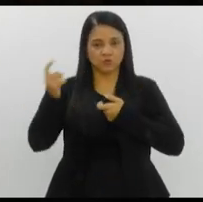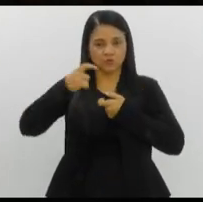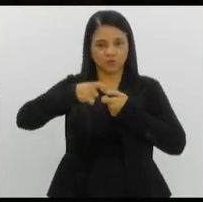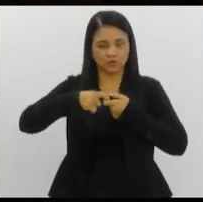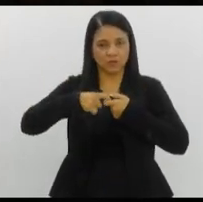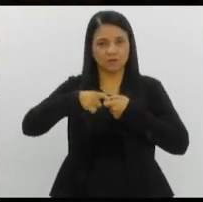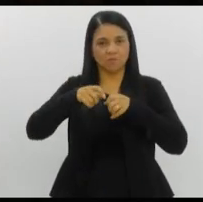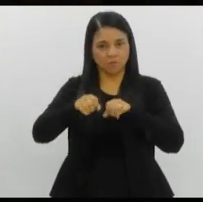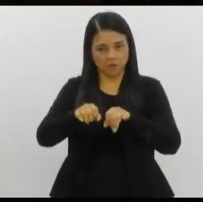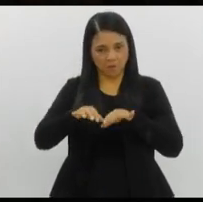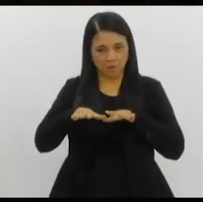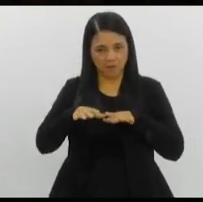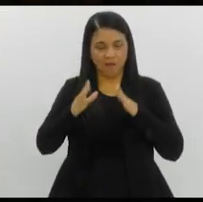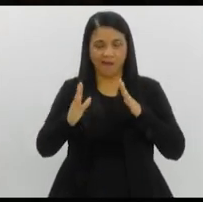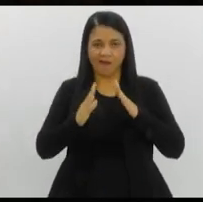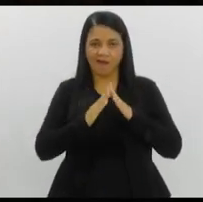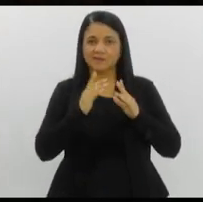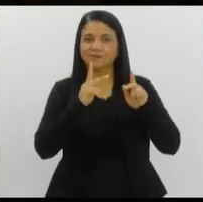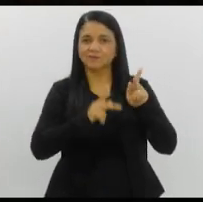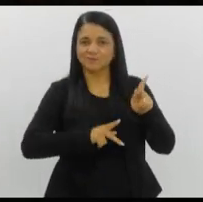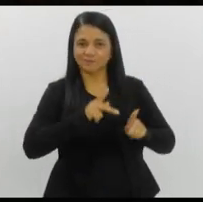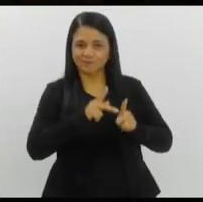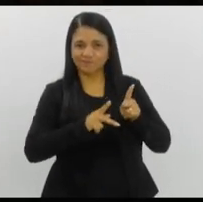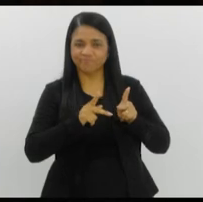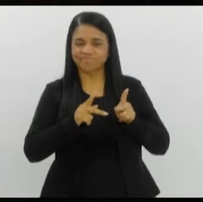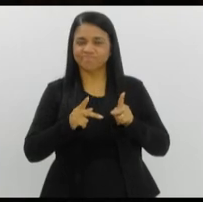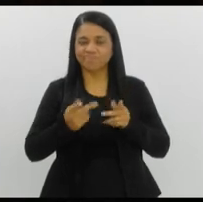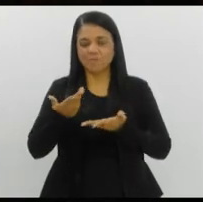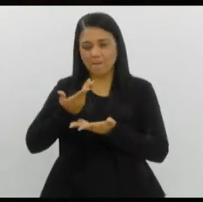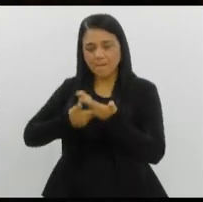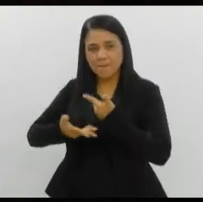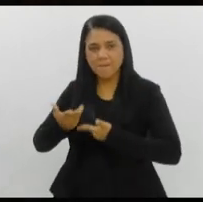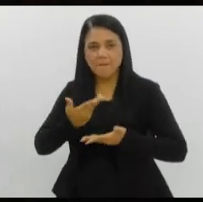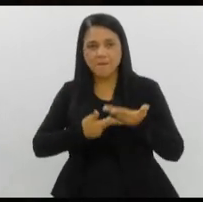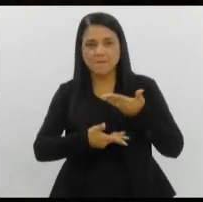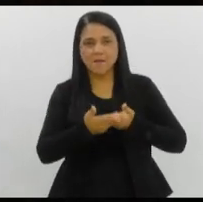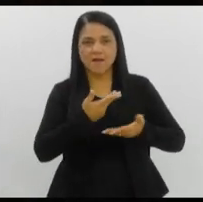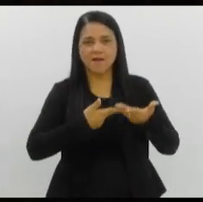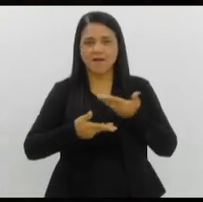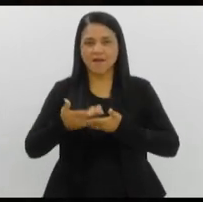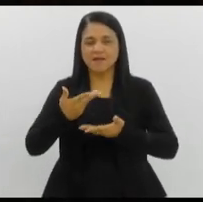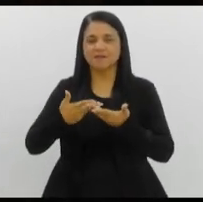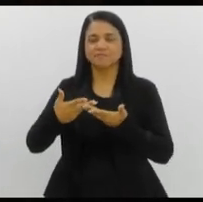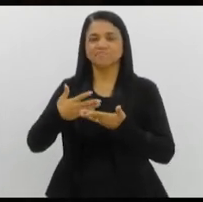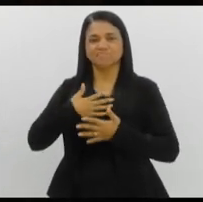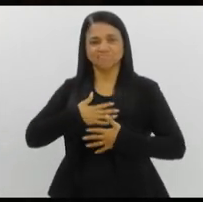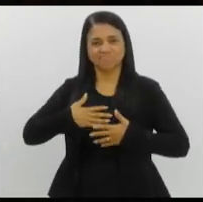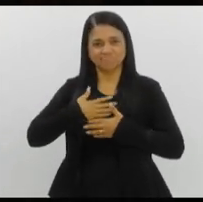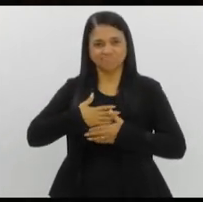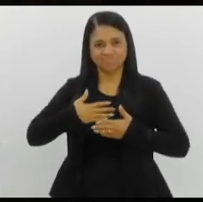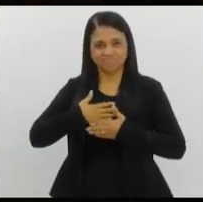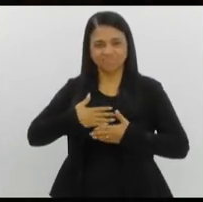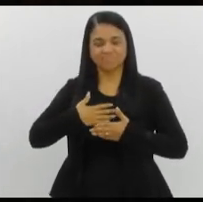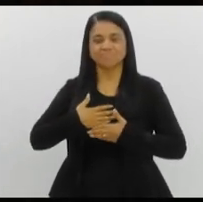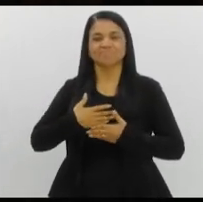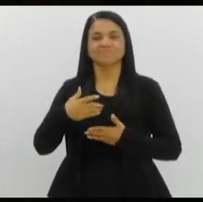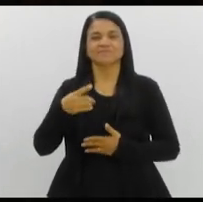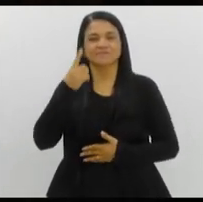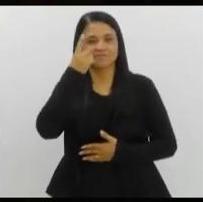Povo, retomar o convívio prazeroso e produtivo com tantas senhoras e senhores